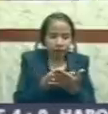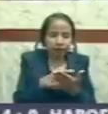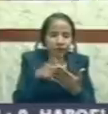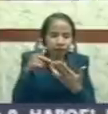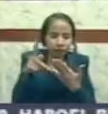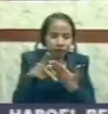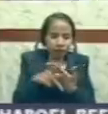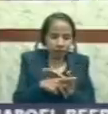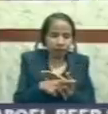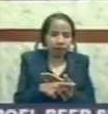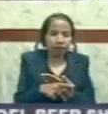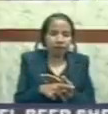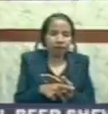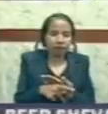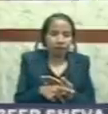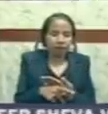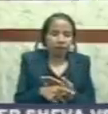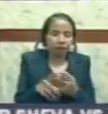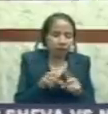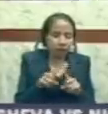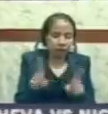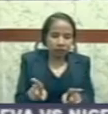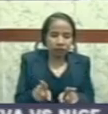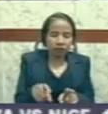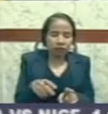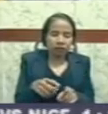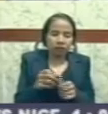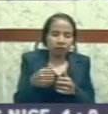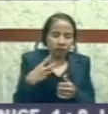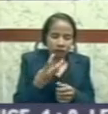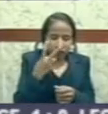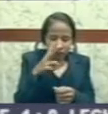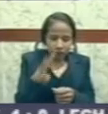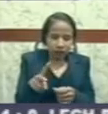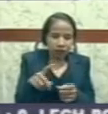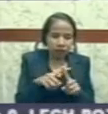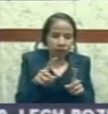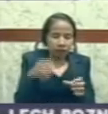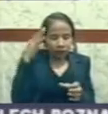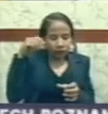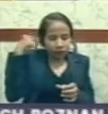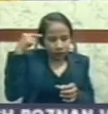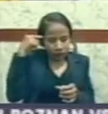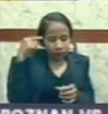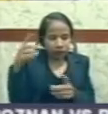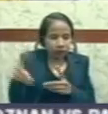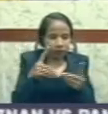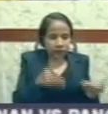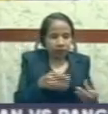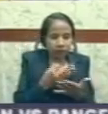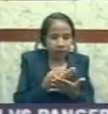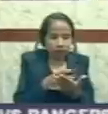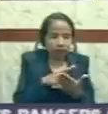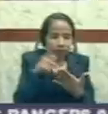orçamento por órgão nem lhanesang né tuir amene hare mais governo implementa orçamento por programa ame hakara